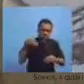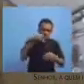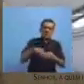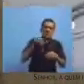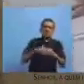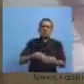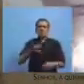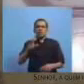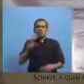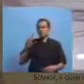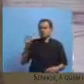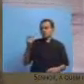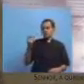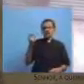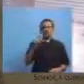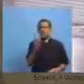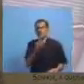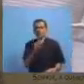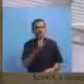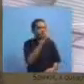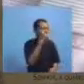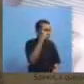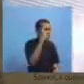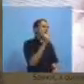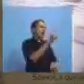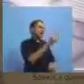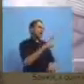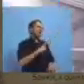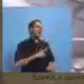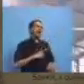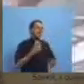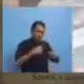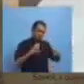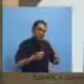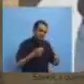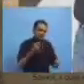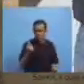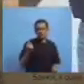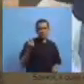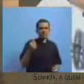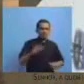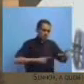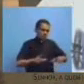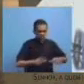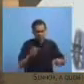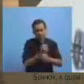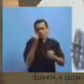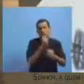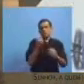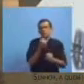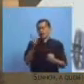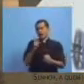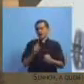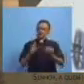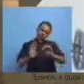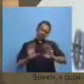tirar o telhado, e vai ser uma coisa terrível, vai ter que arrumar um guindaste que vai entrar por lá, vai estragar o chão, vai dar um trabalho medonho.